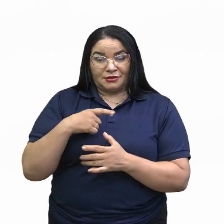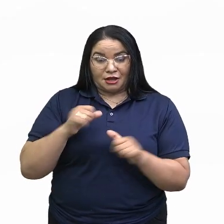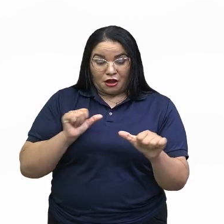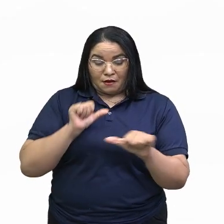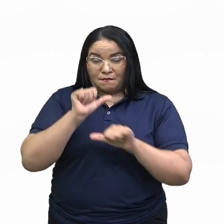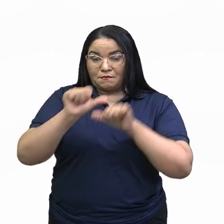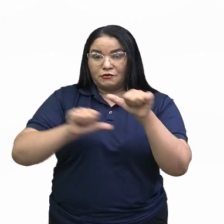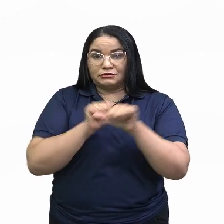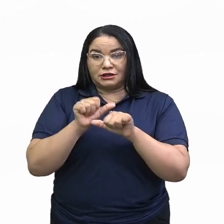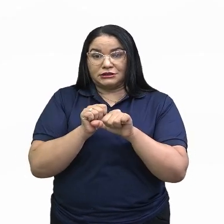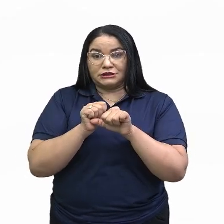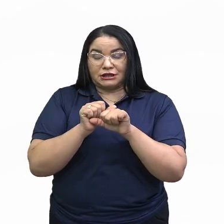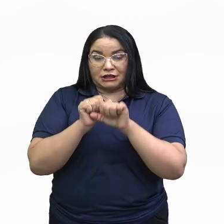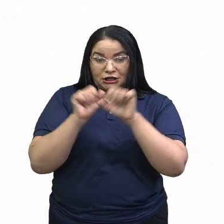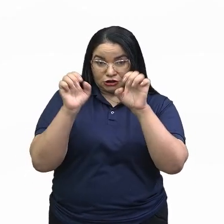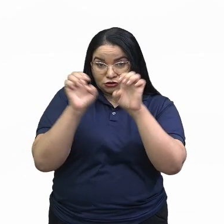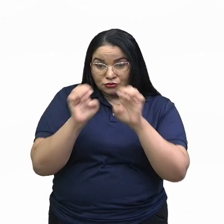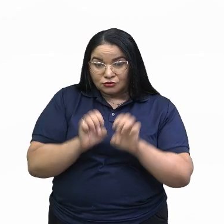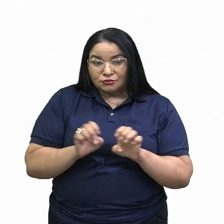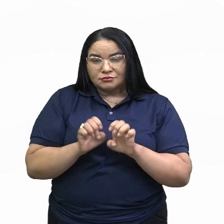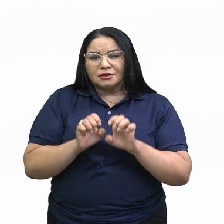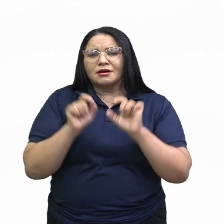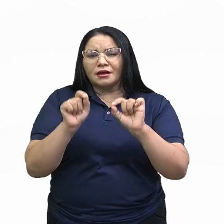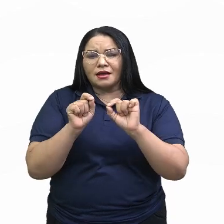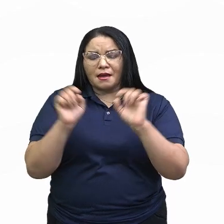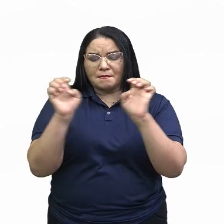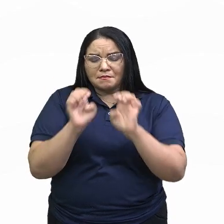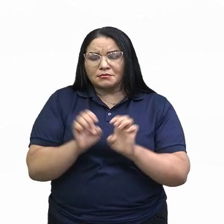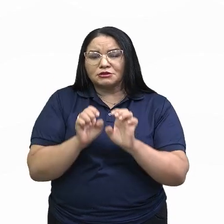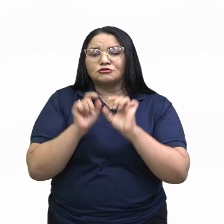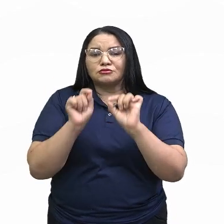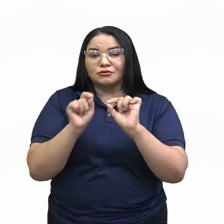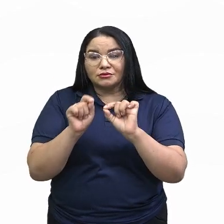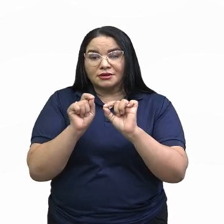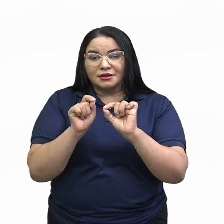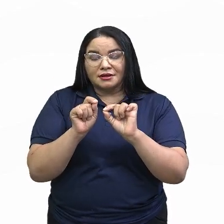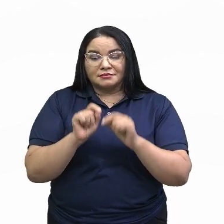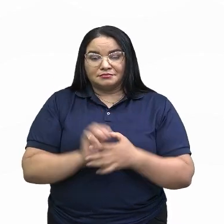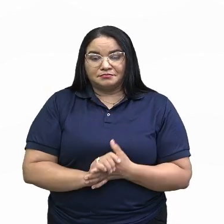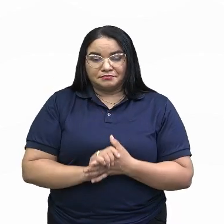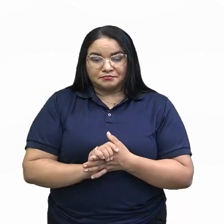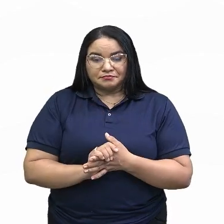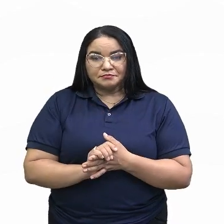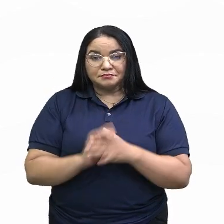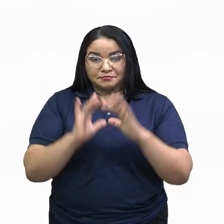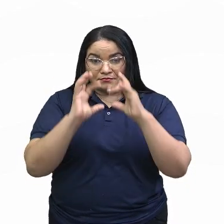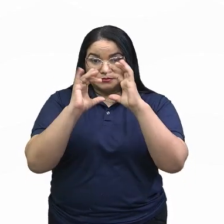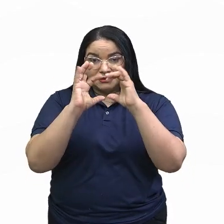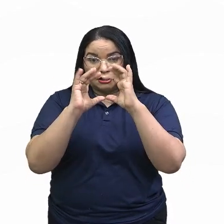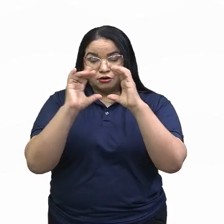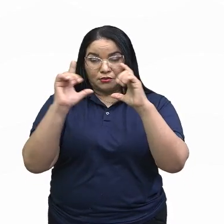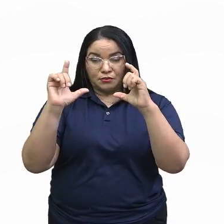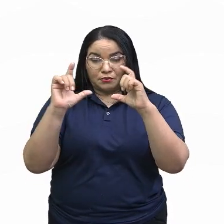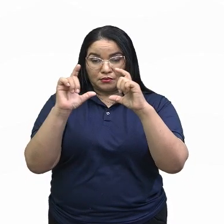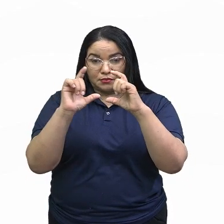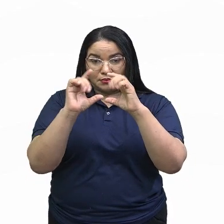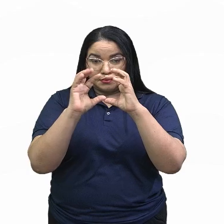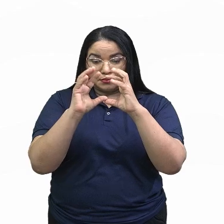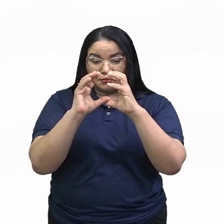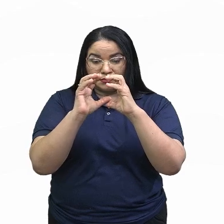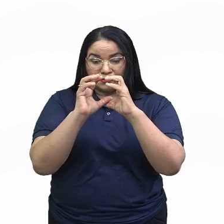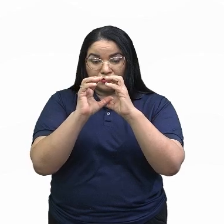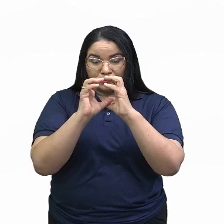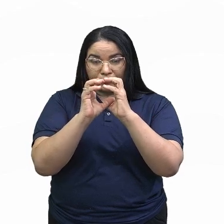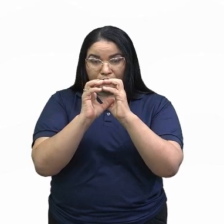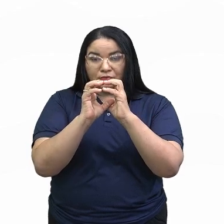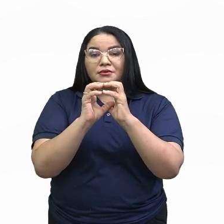são estruturais. O que é uma mudança estrutural? Uma redução no volume cerebral, ocorre ali